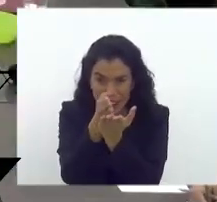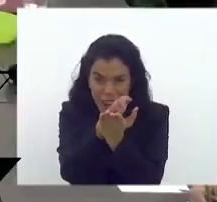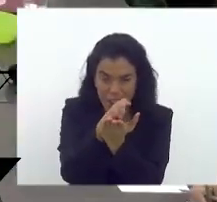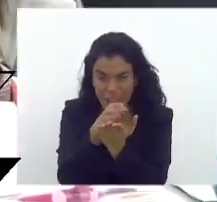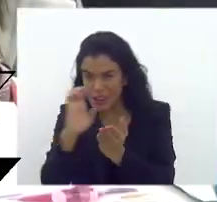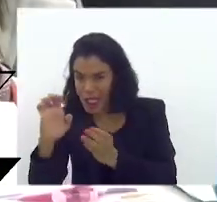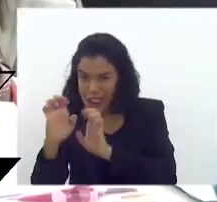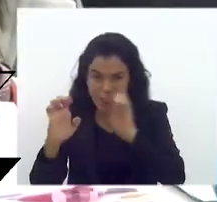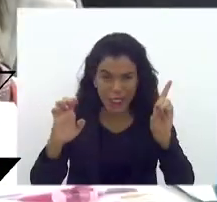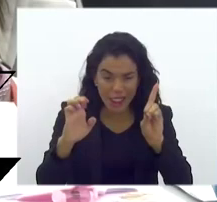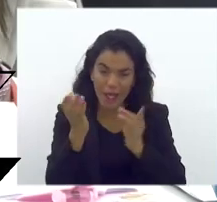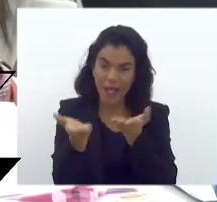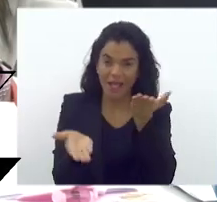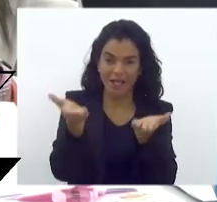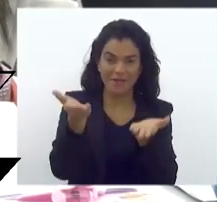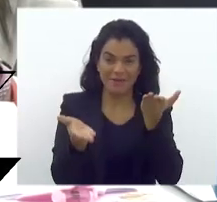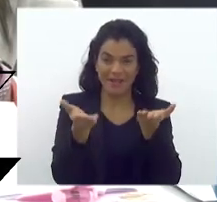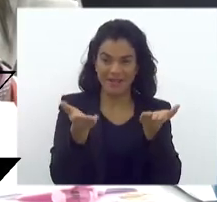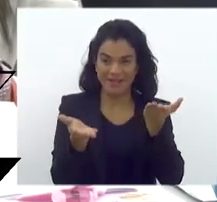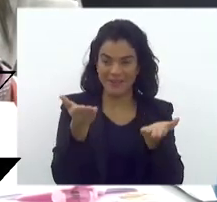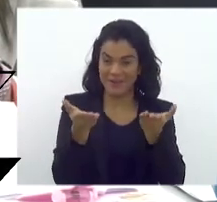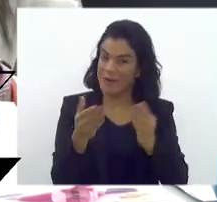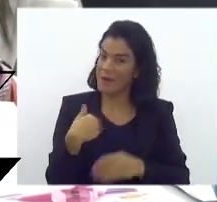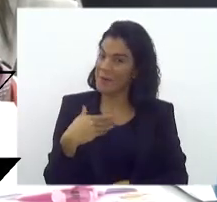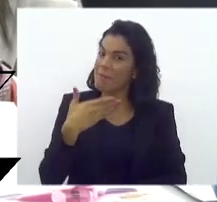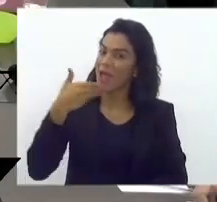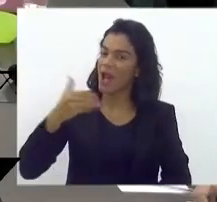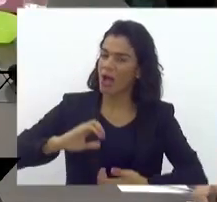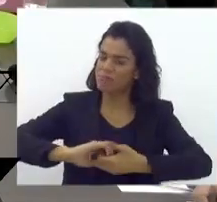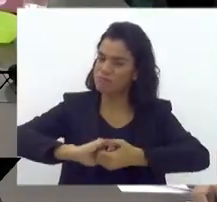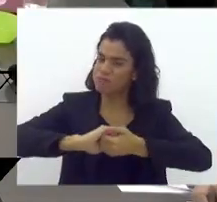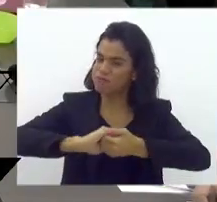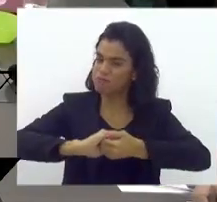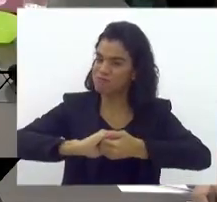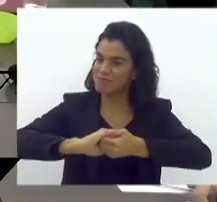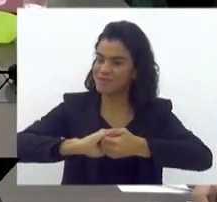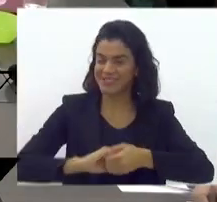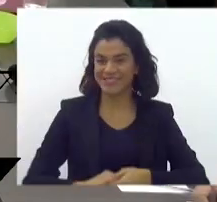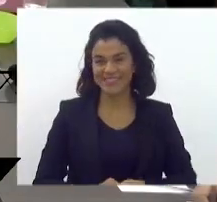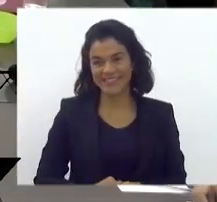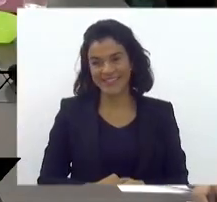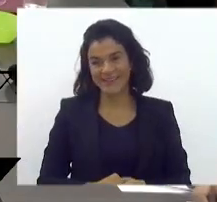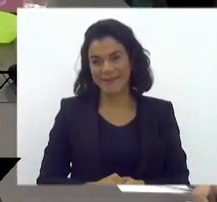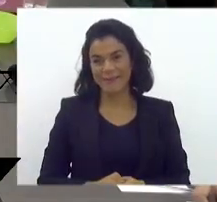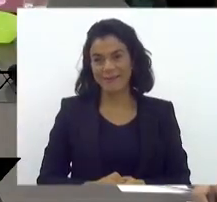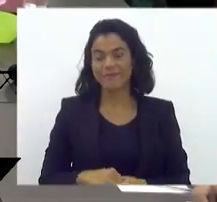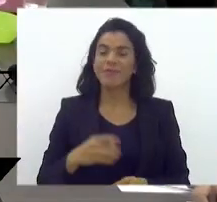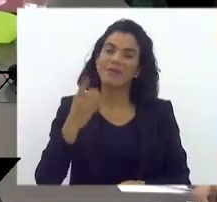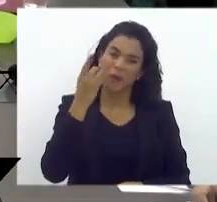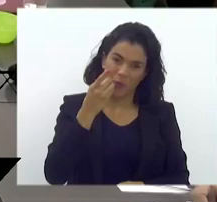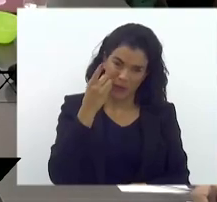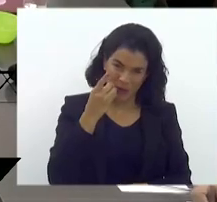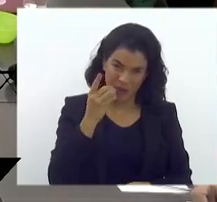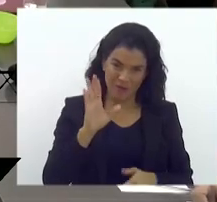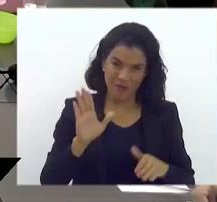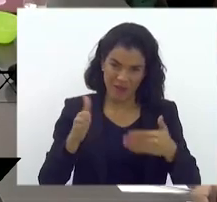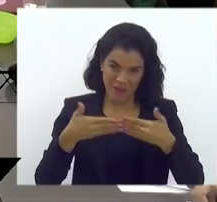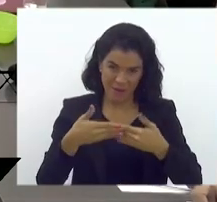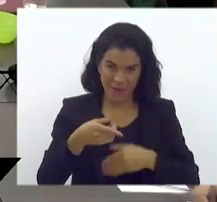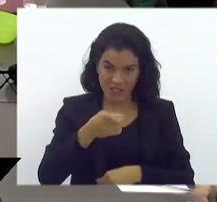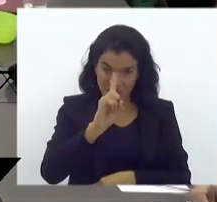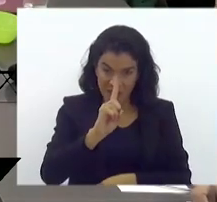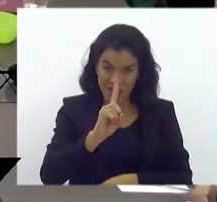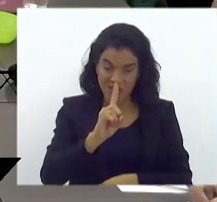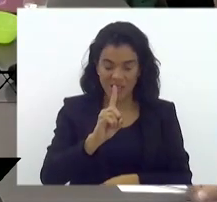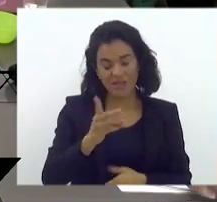sempre equilibrada no plenário dessa casa. Preferencialmente de mão dadas. Deputado Amorim, o senhor vai terminar às 13? Vamos terminar